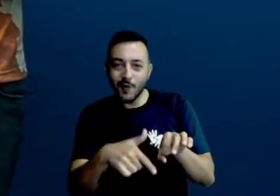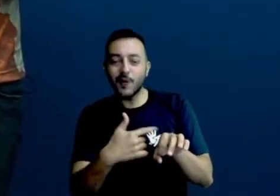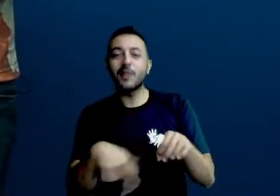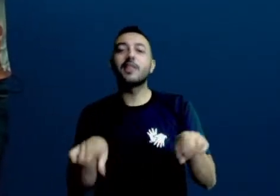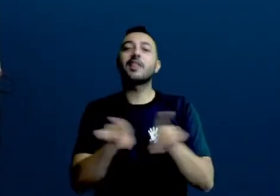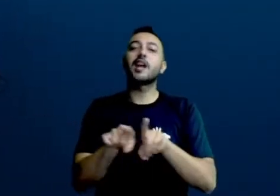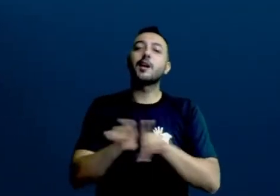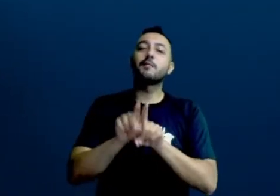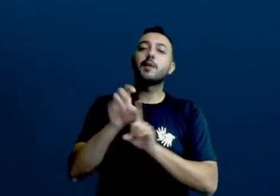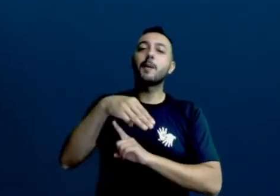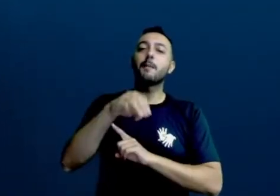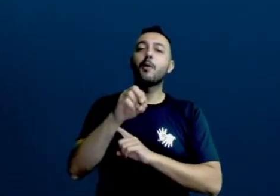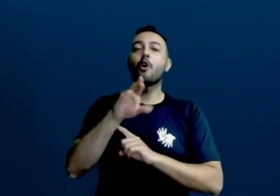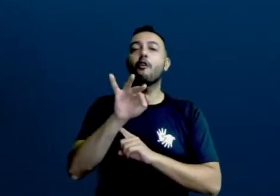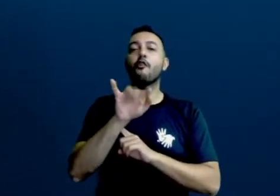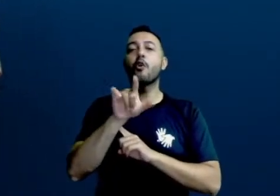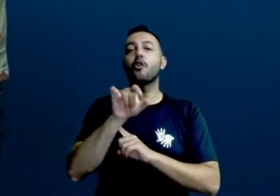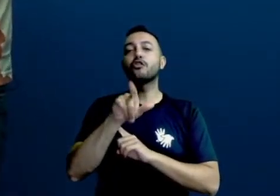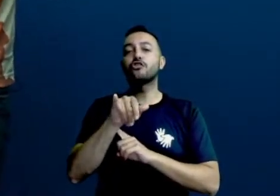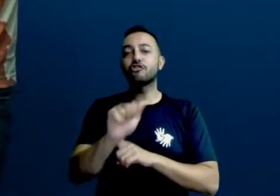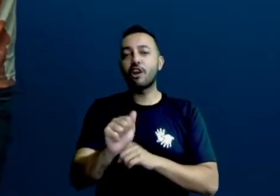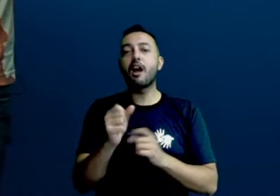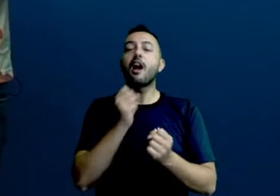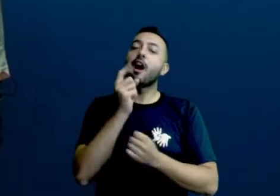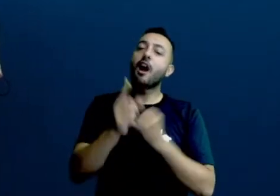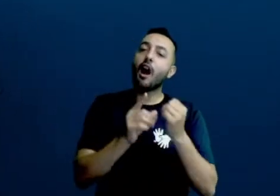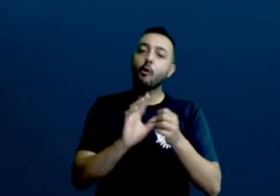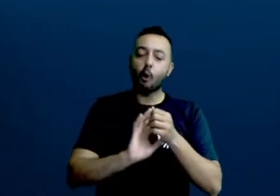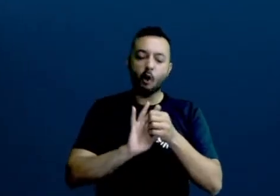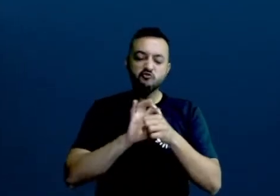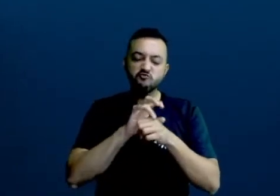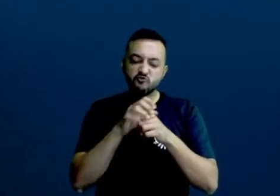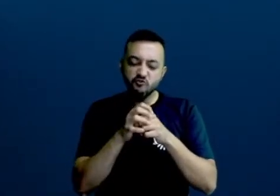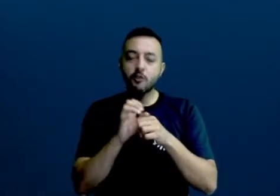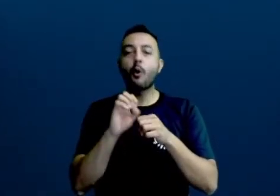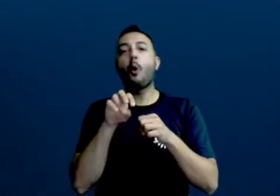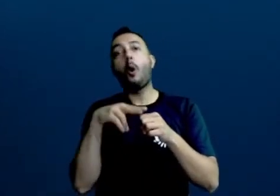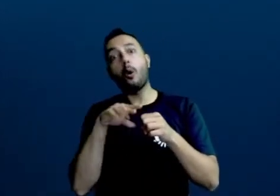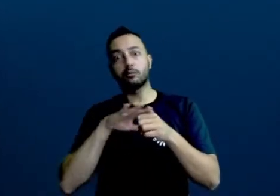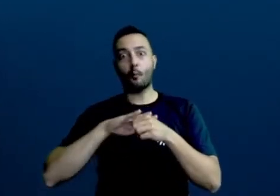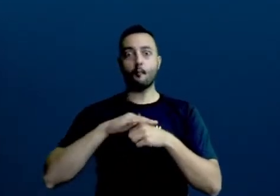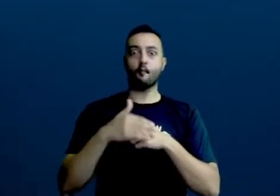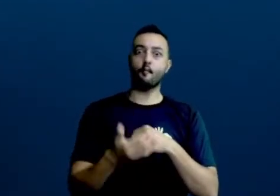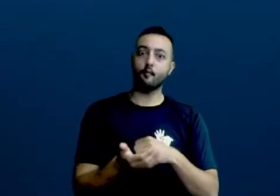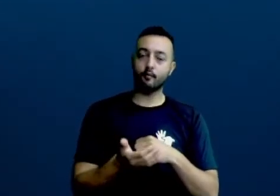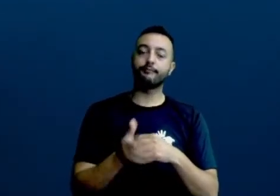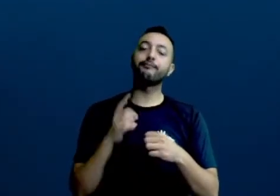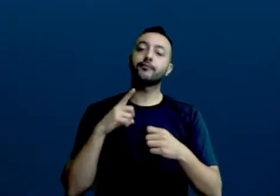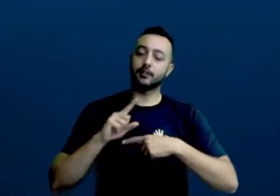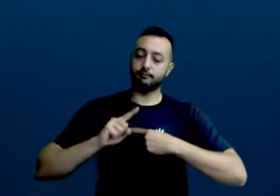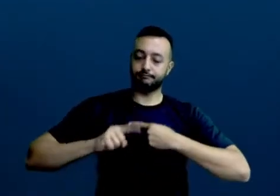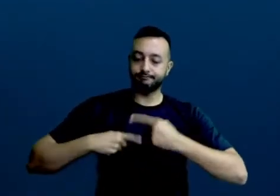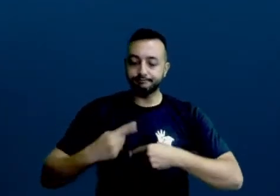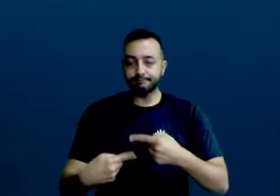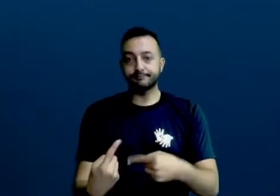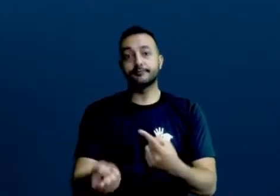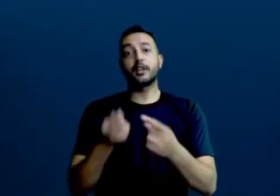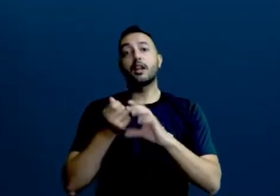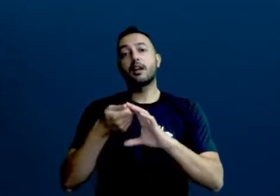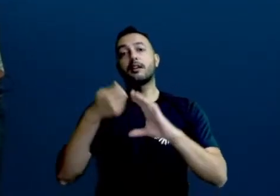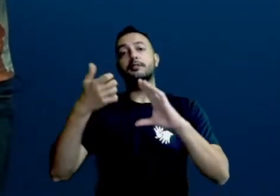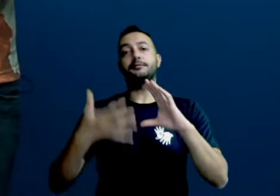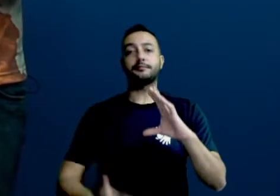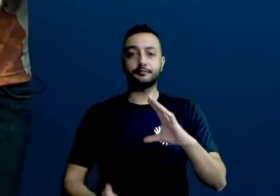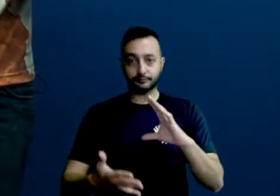alguns a morfologia das sementes sementes rugosas sementes lisas a partir desses padrões de transmissão dessas